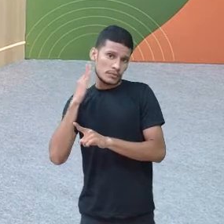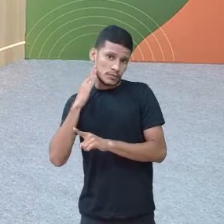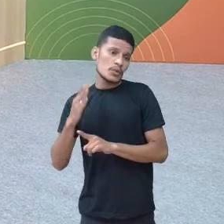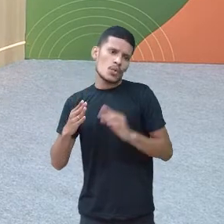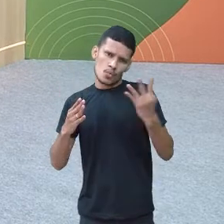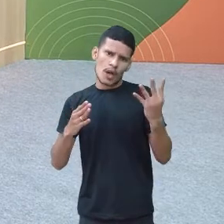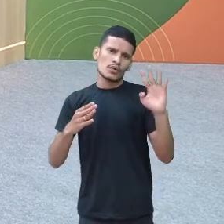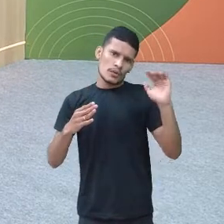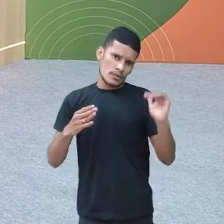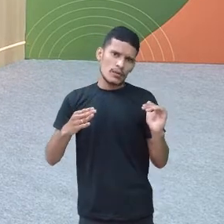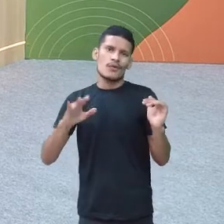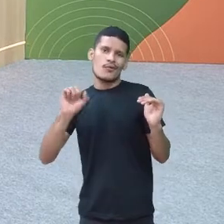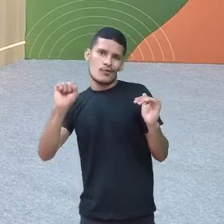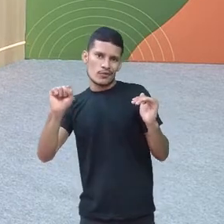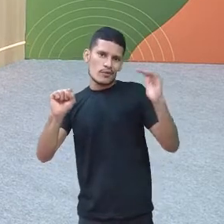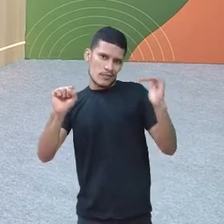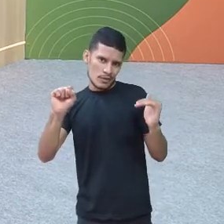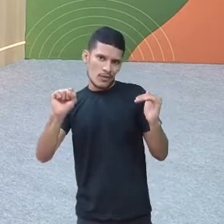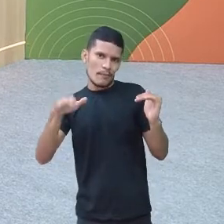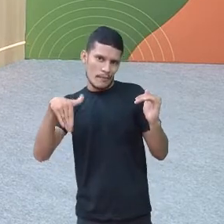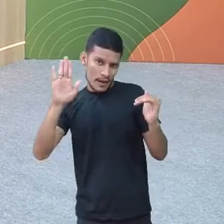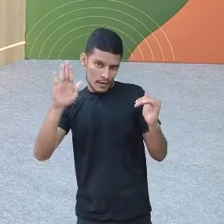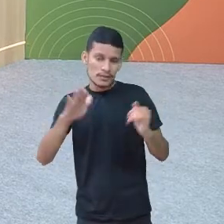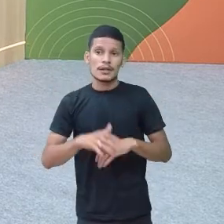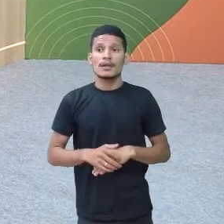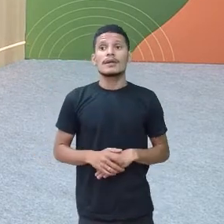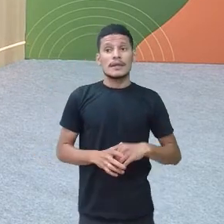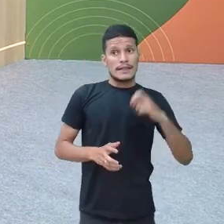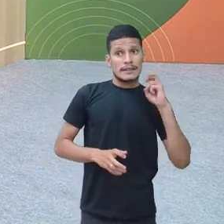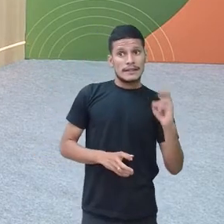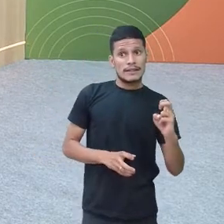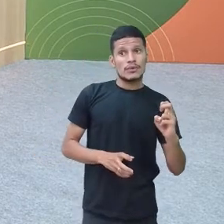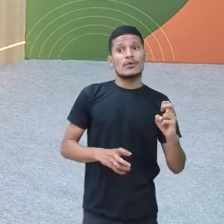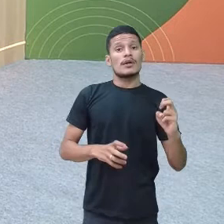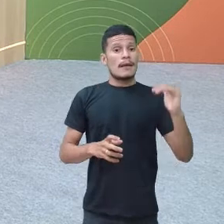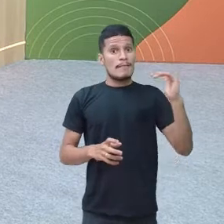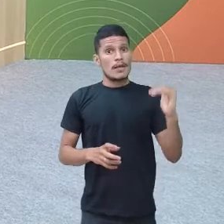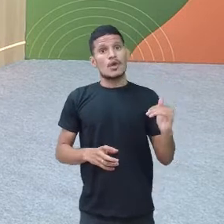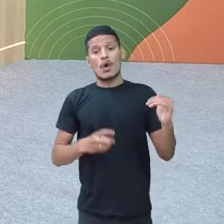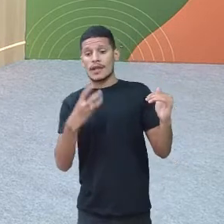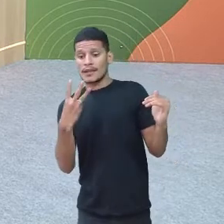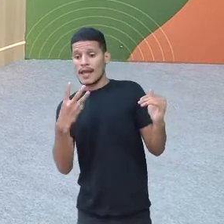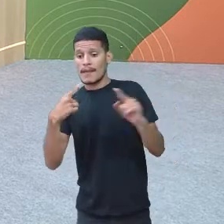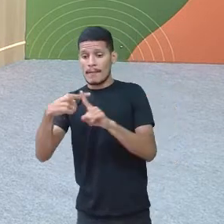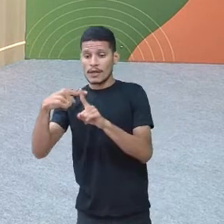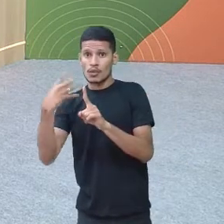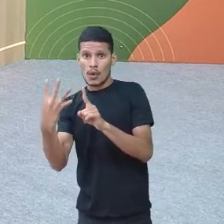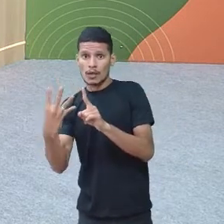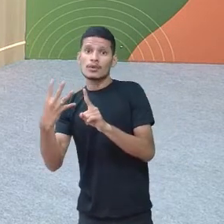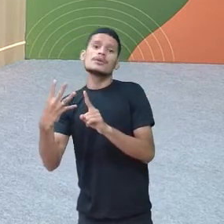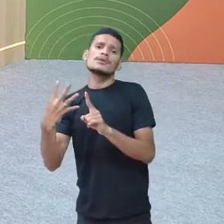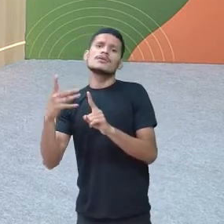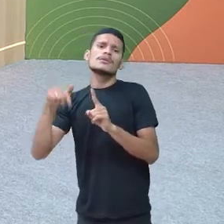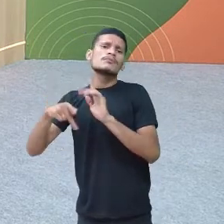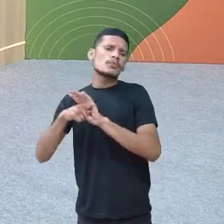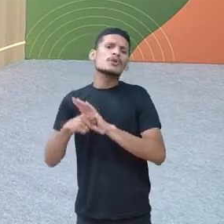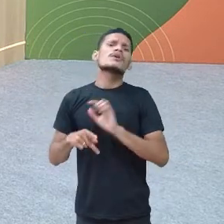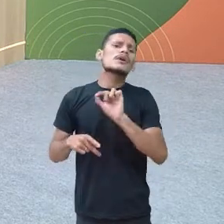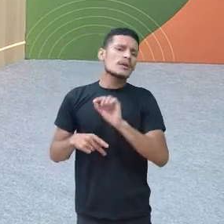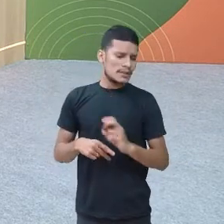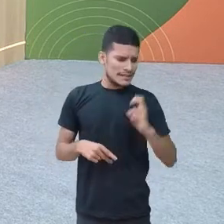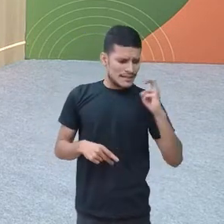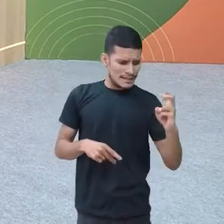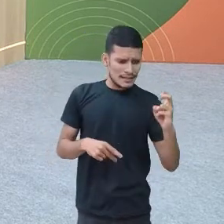8, então tá valendo. E a gente percebe que o 5 é menor do que 3 mais 4. 5 é menor do que 7?